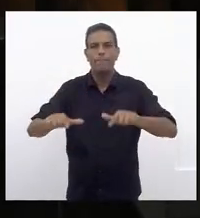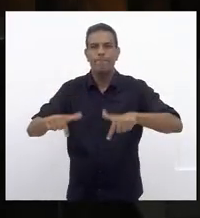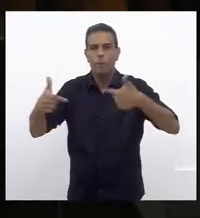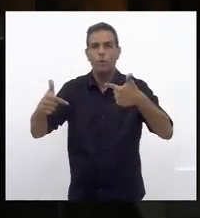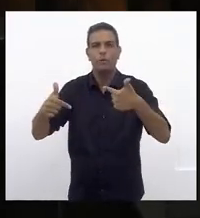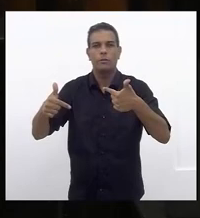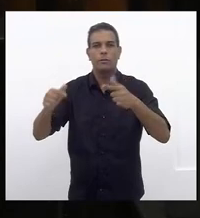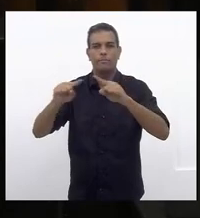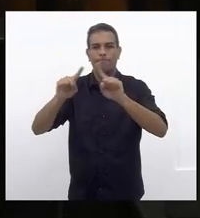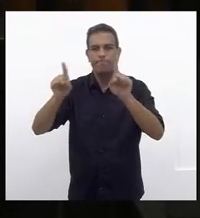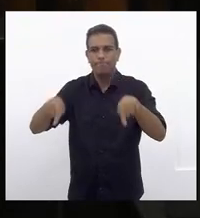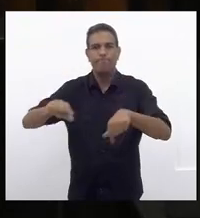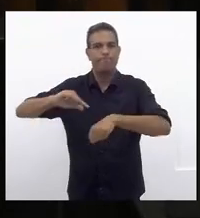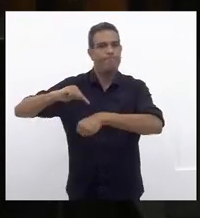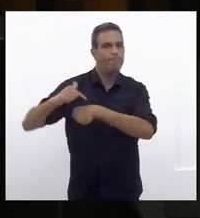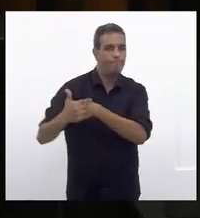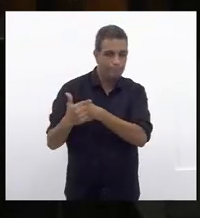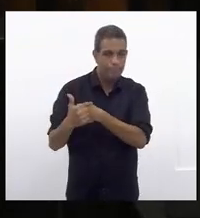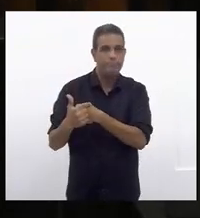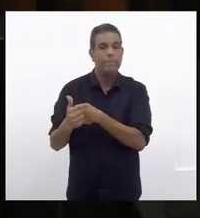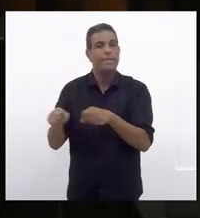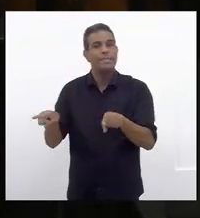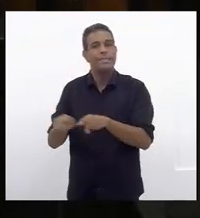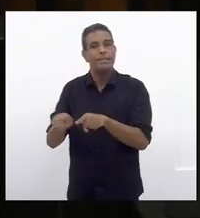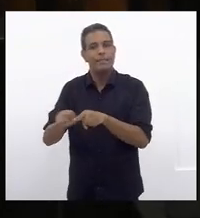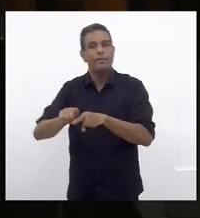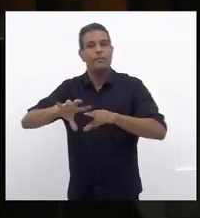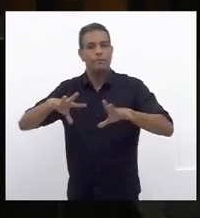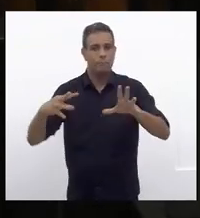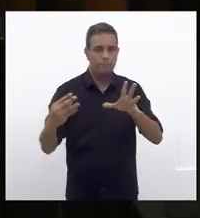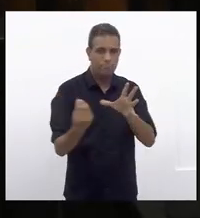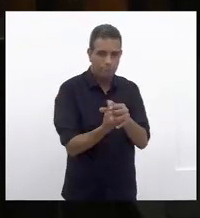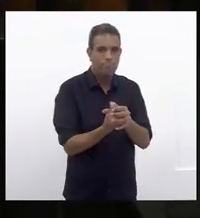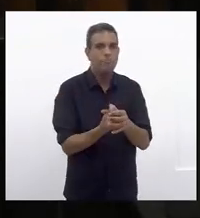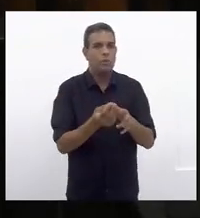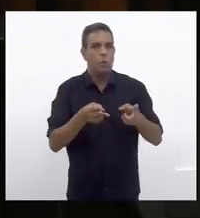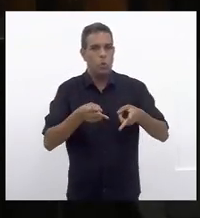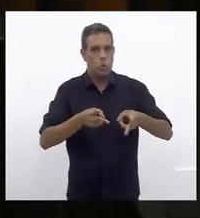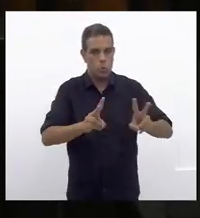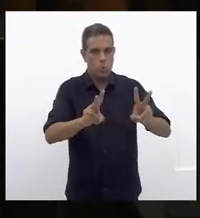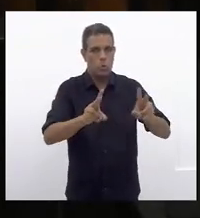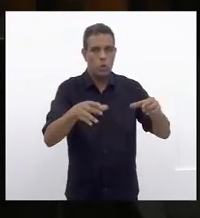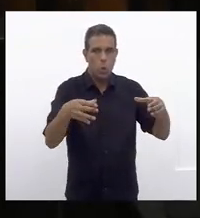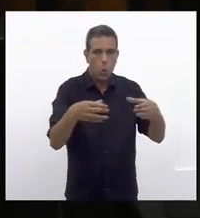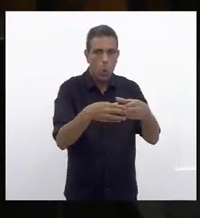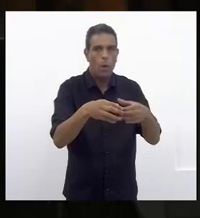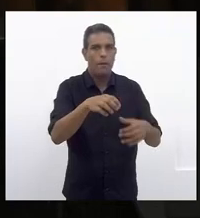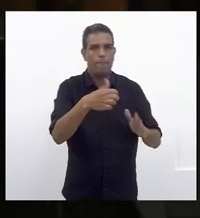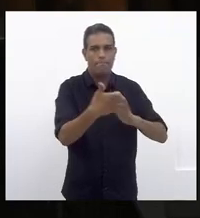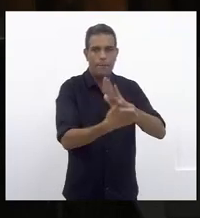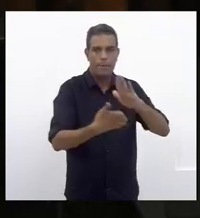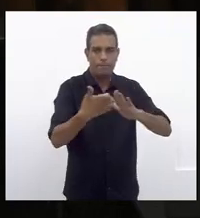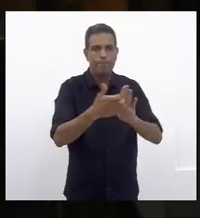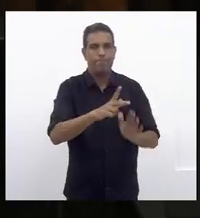trabalho operante dentro da SEDAI, consoante a